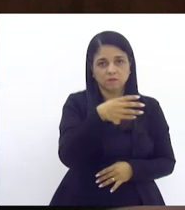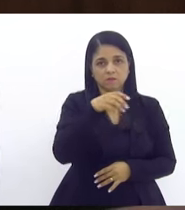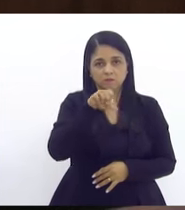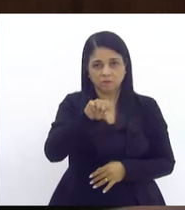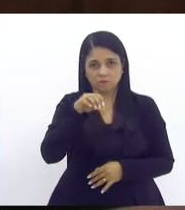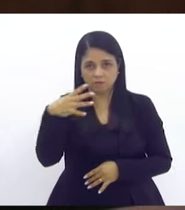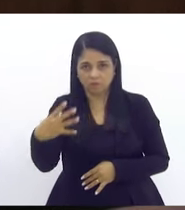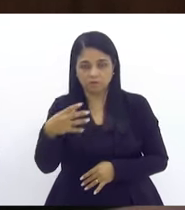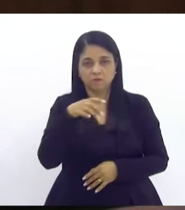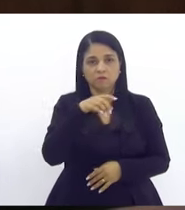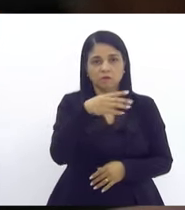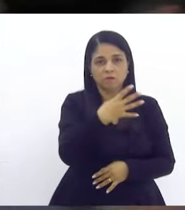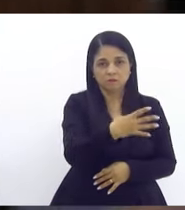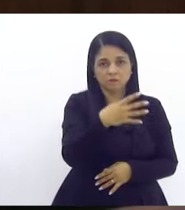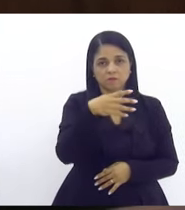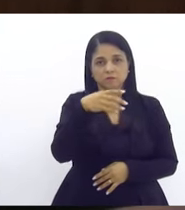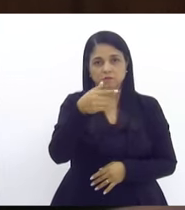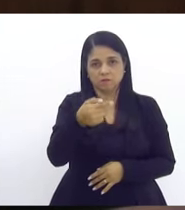494,